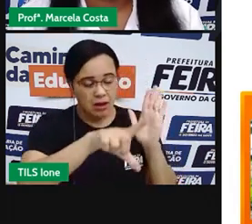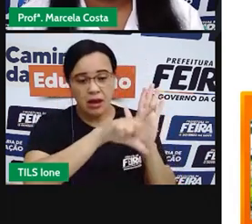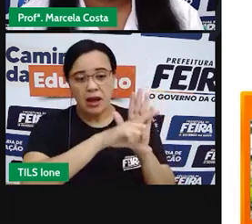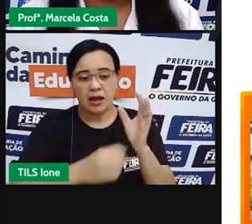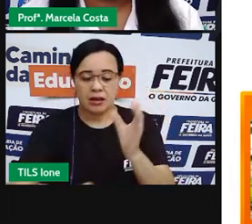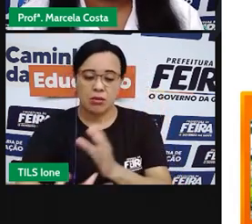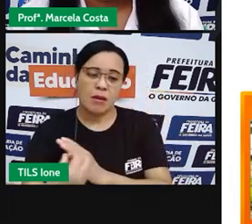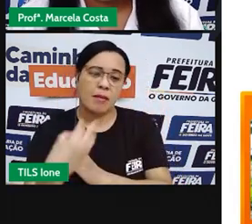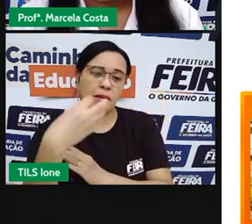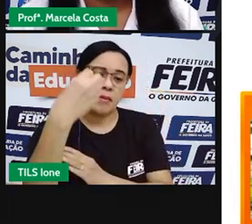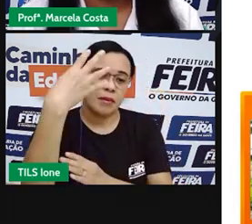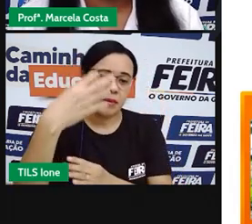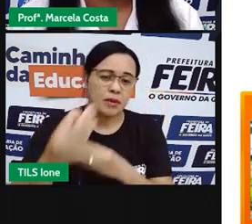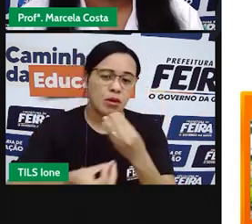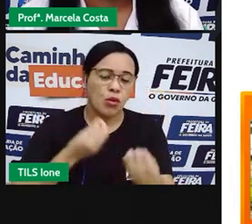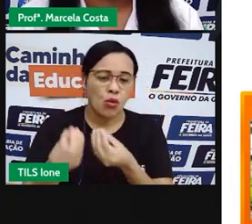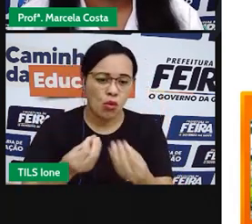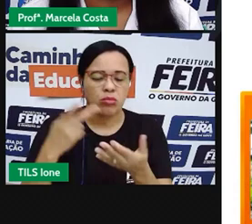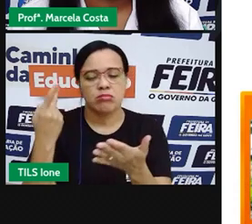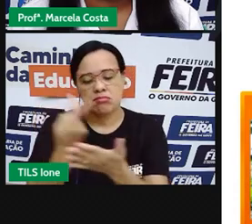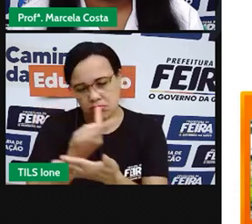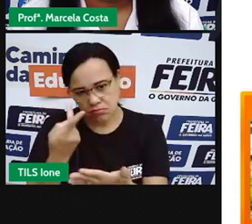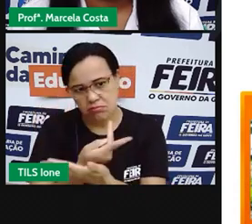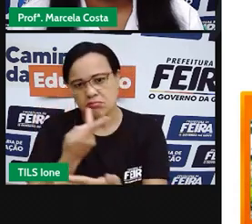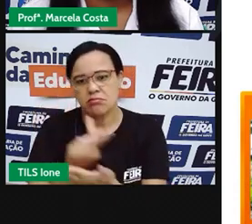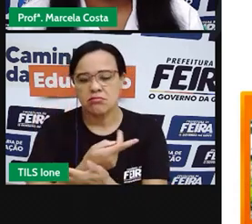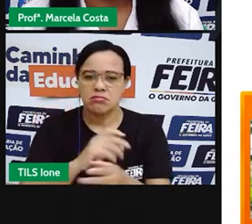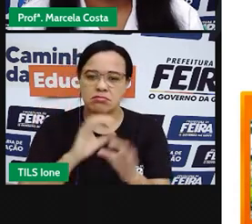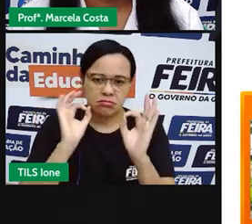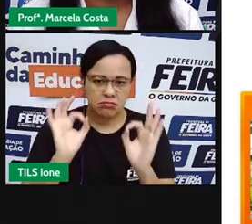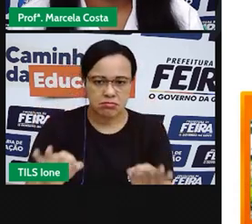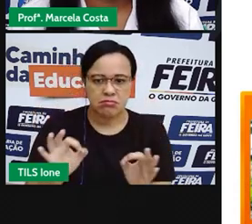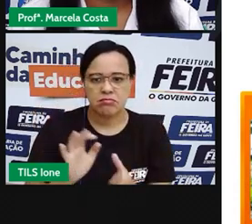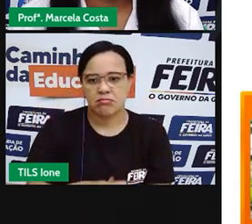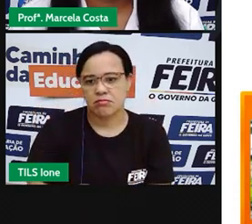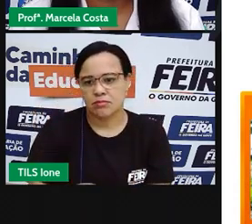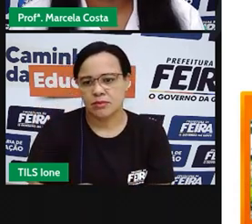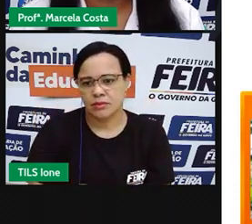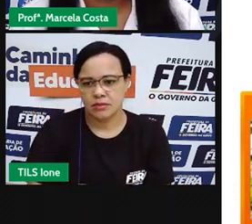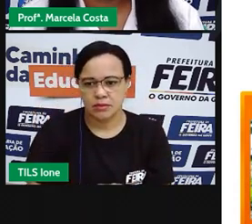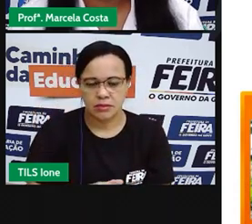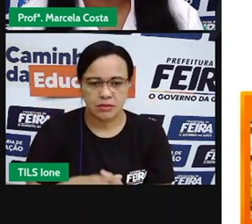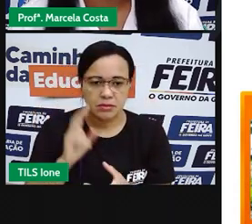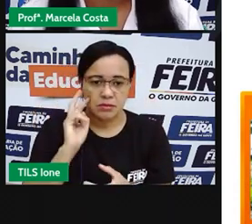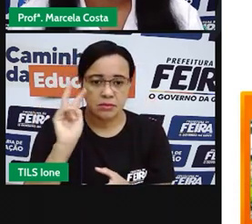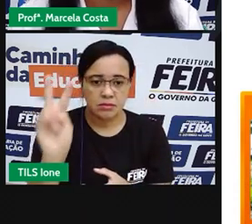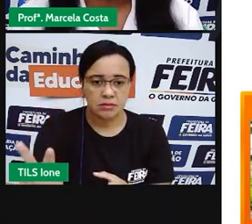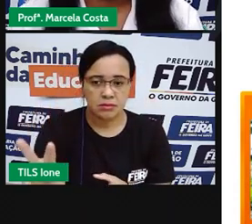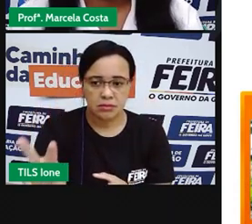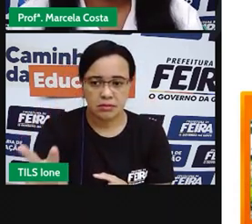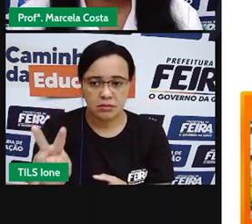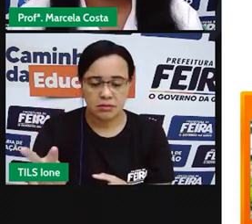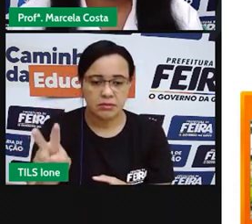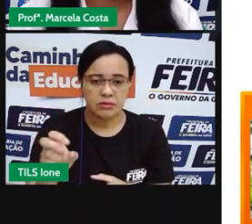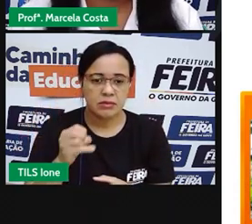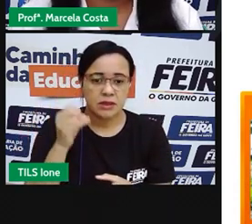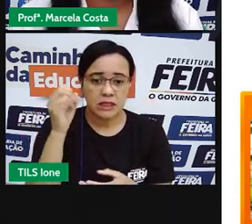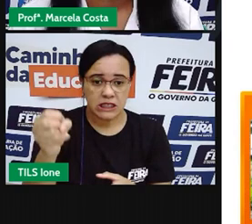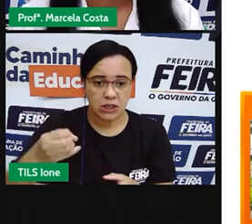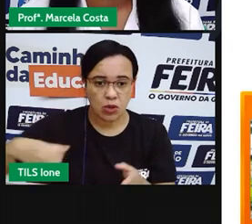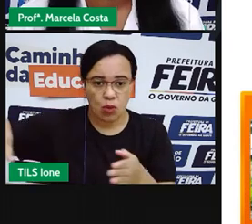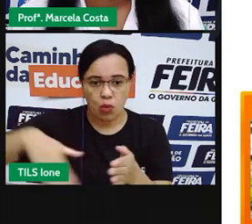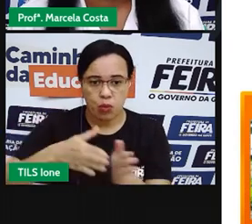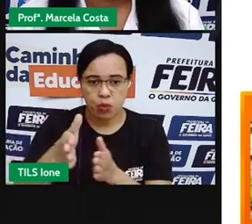Incorreto. Pode causar um acidente. A mesma coisa que você alistar no veículo.